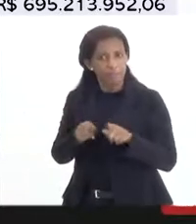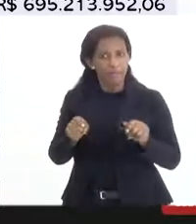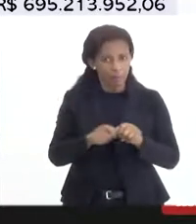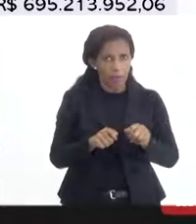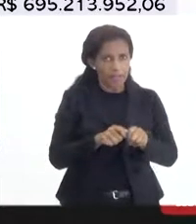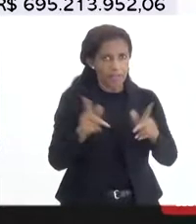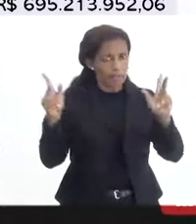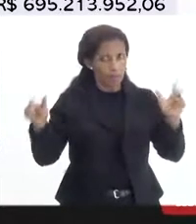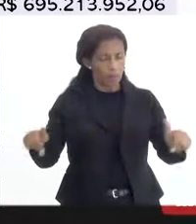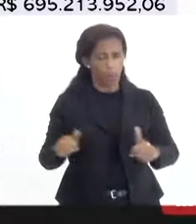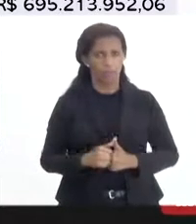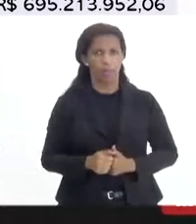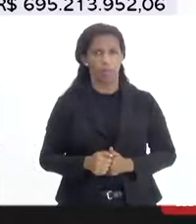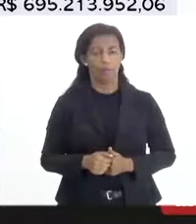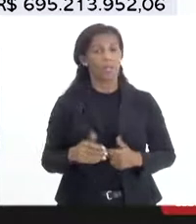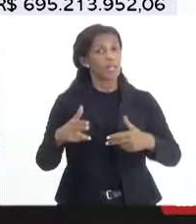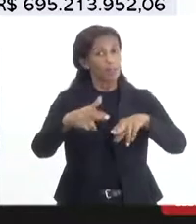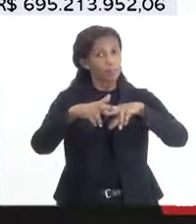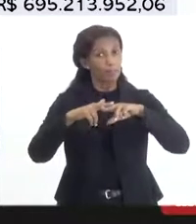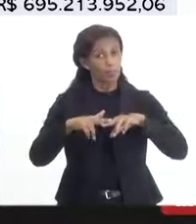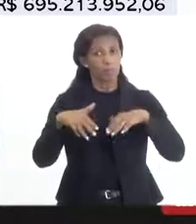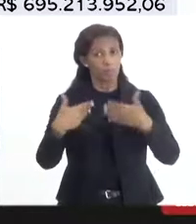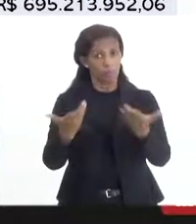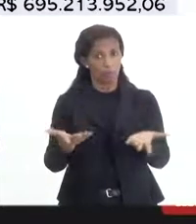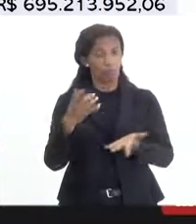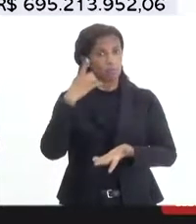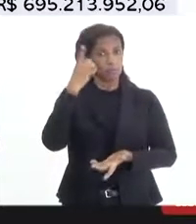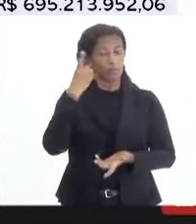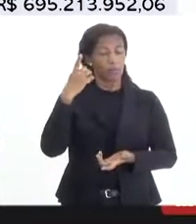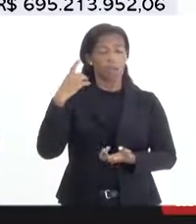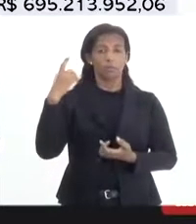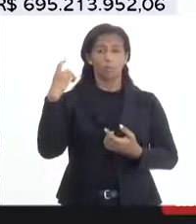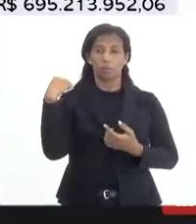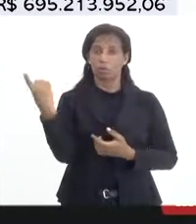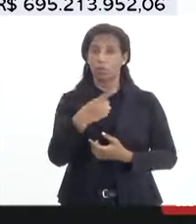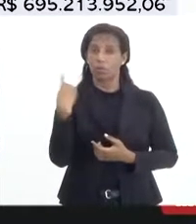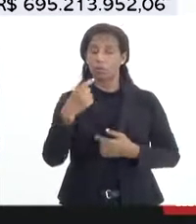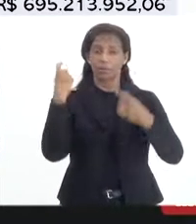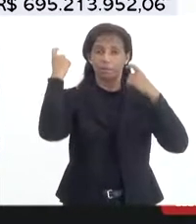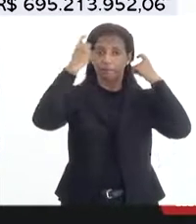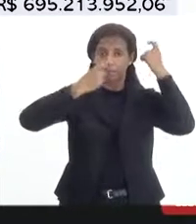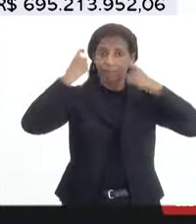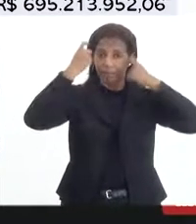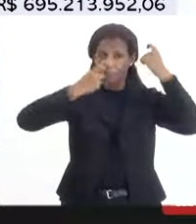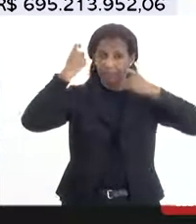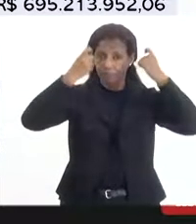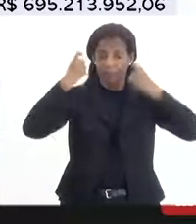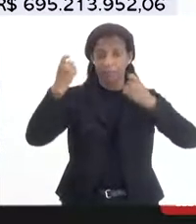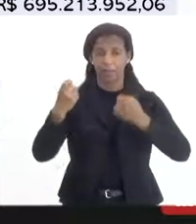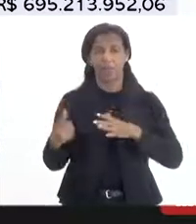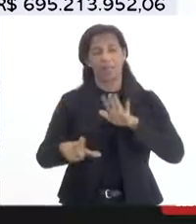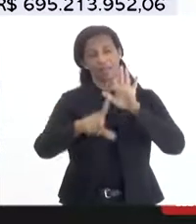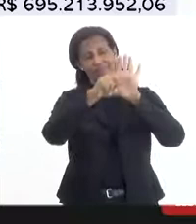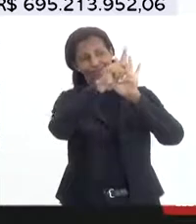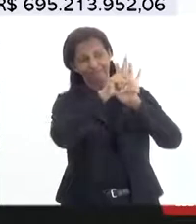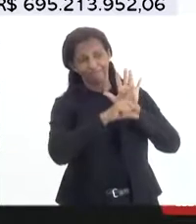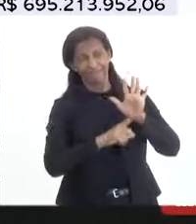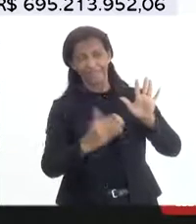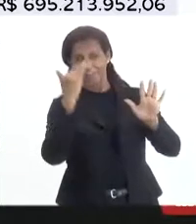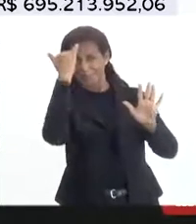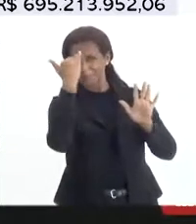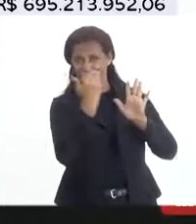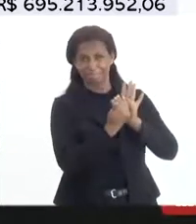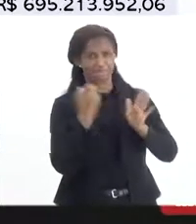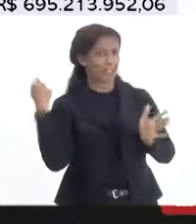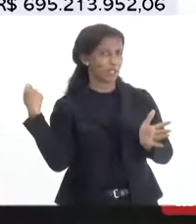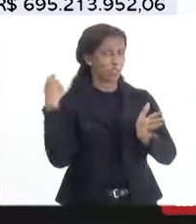correndo atrás das... E aí eu digo assim para os deputados, a nossa preocupação de estar sendo feita uma legislação sempre assim, mais